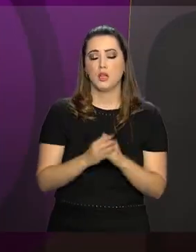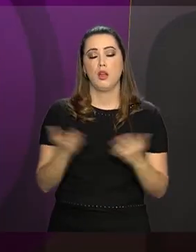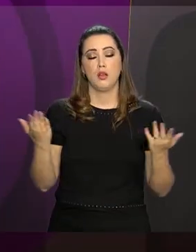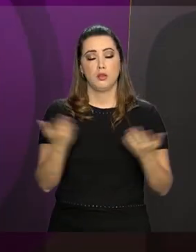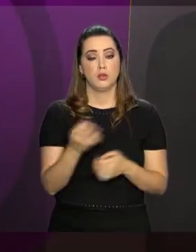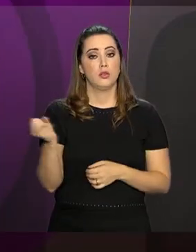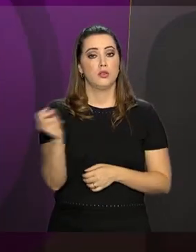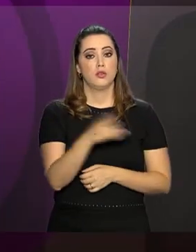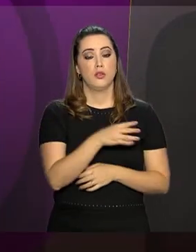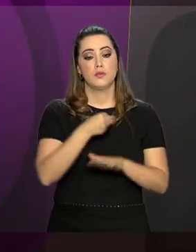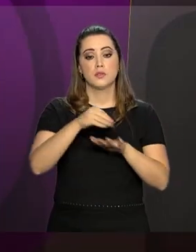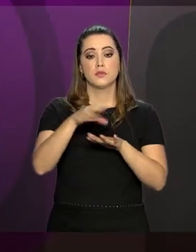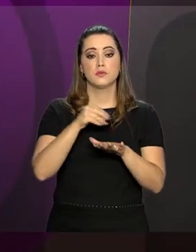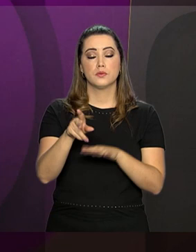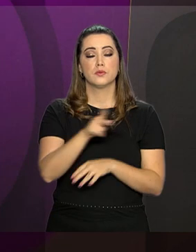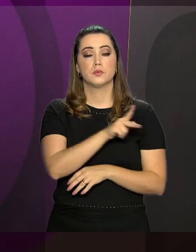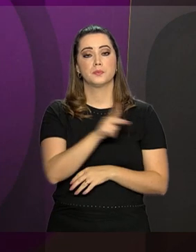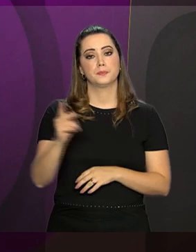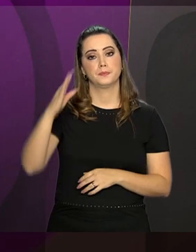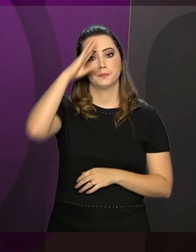Ricardo.